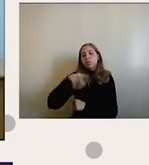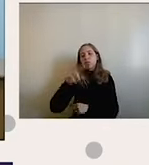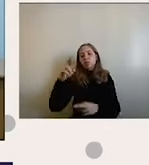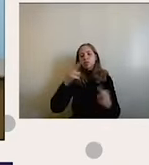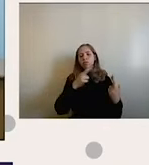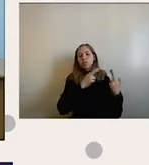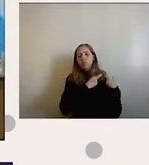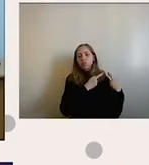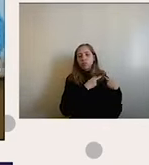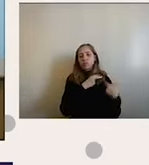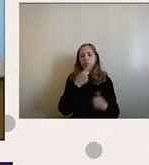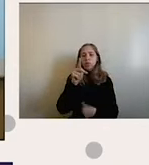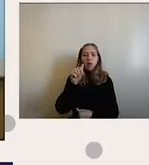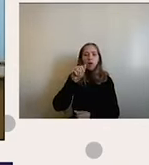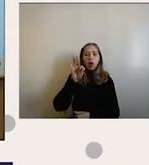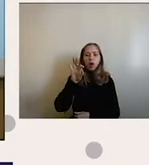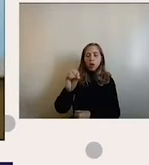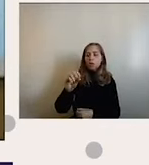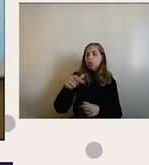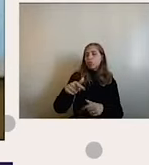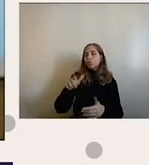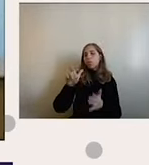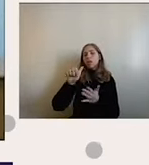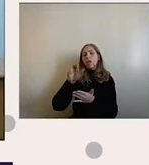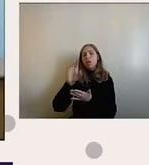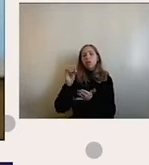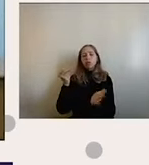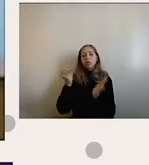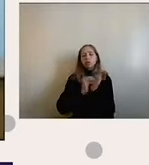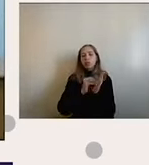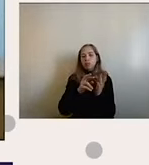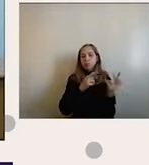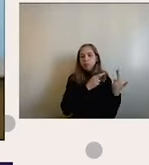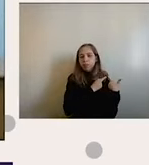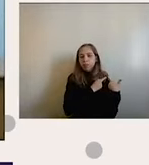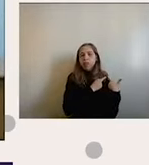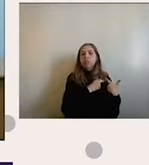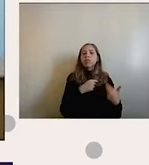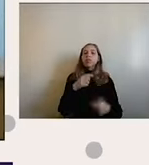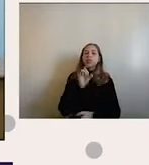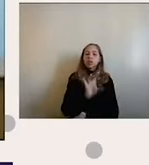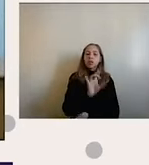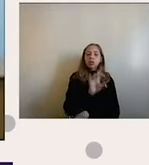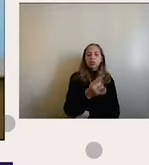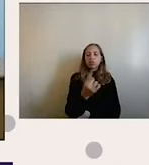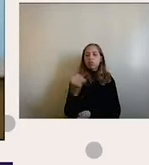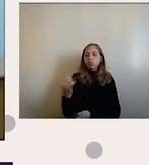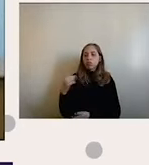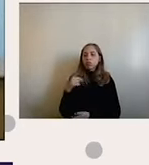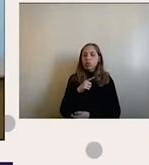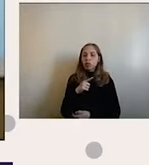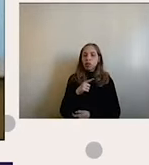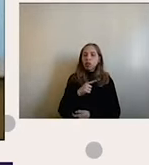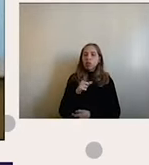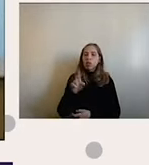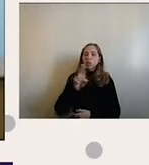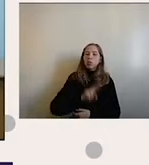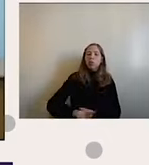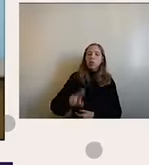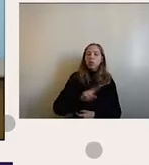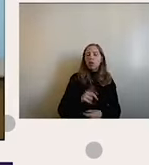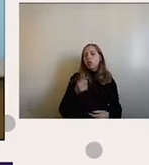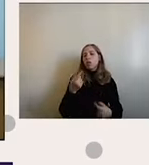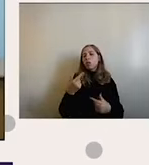emite, você é responsável. Então, cada um tem que utilizar as ferramentas que lhe são... que ele